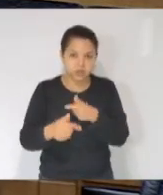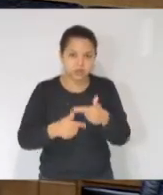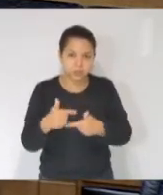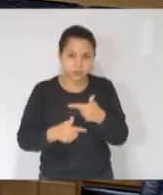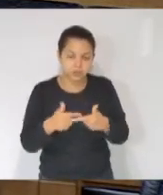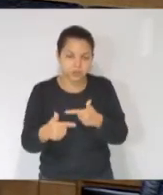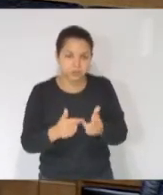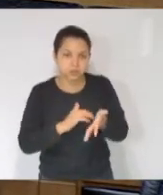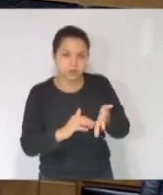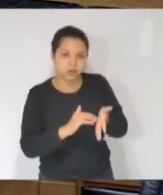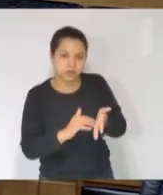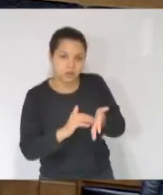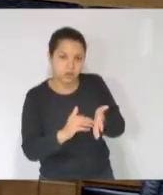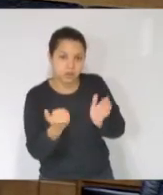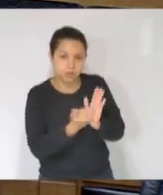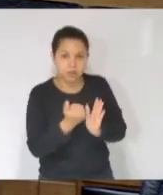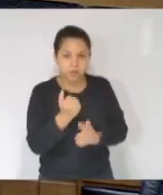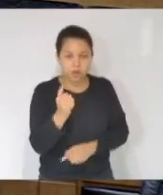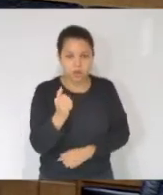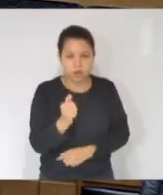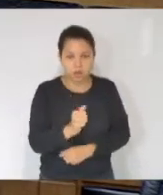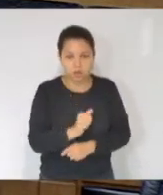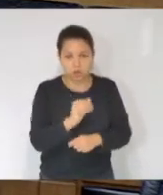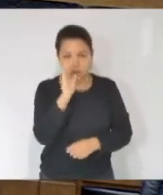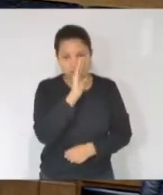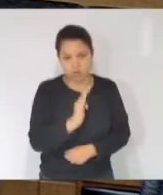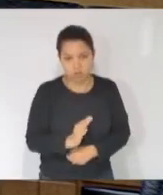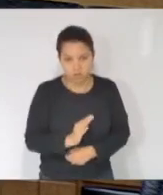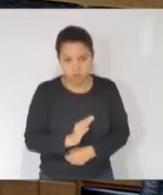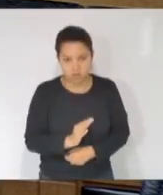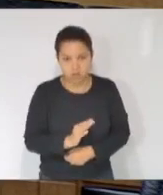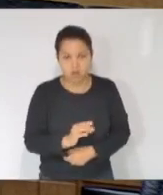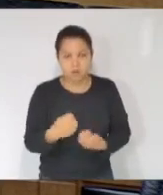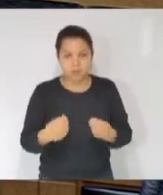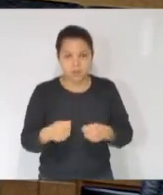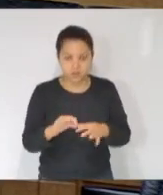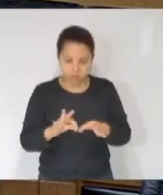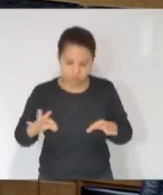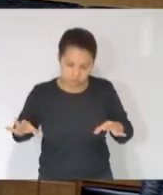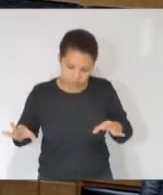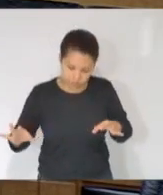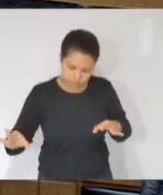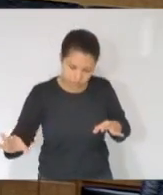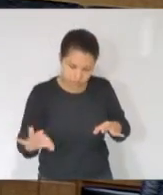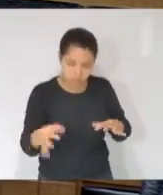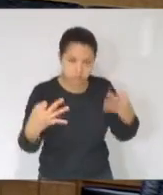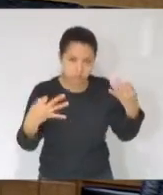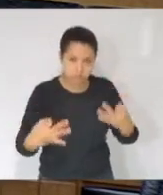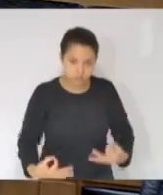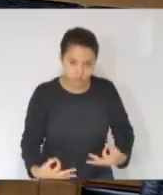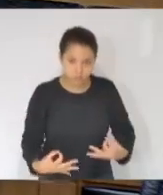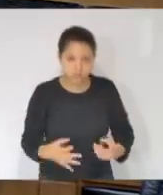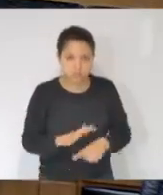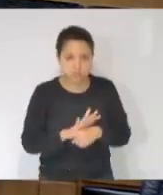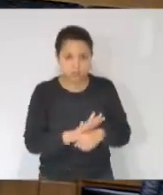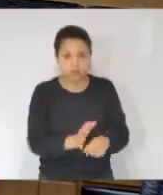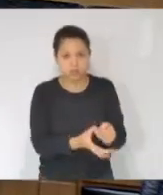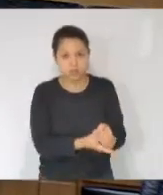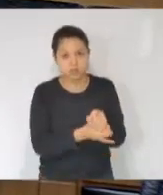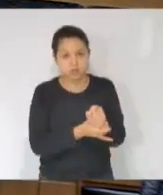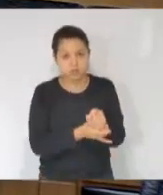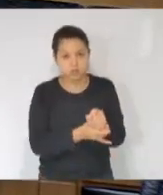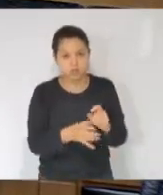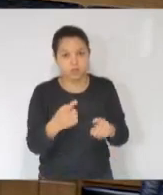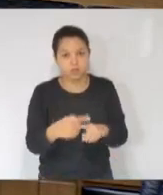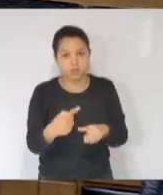de Patrimônio da União para fazer a demarcação, deputado Gere, para dar segurança lá, porque nem a barragem eles